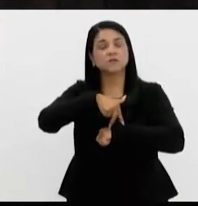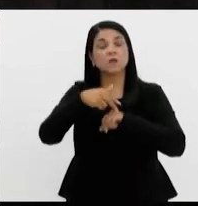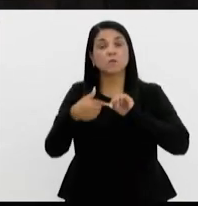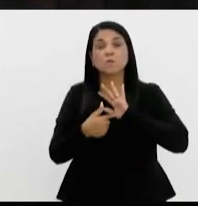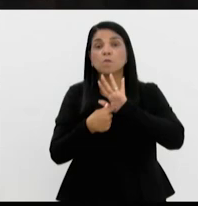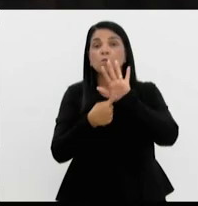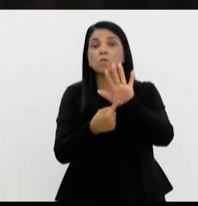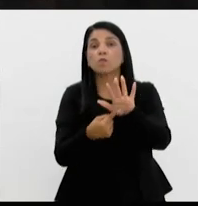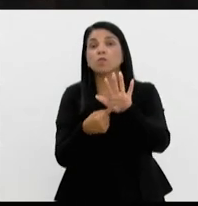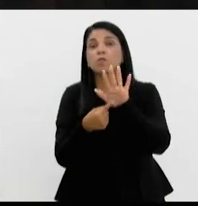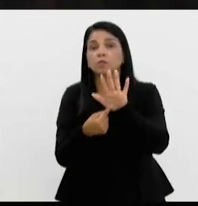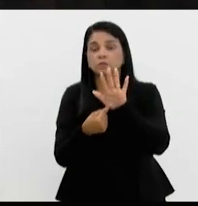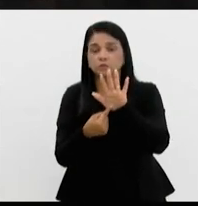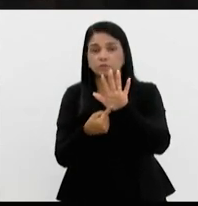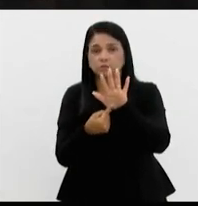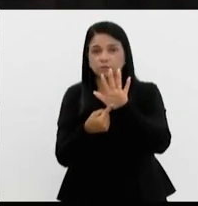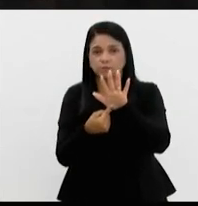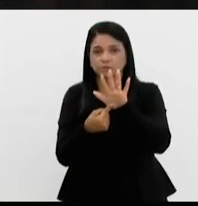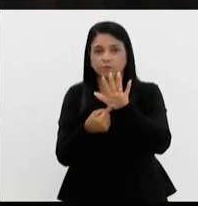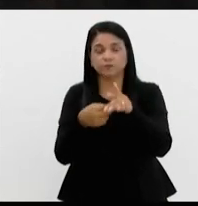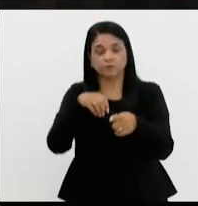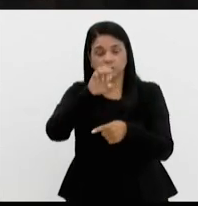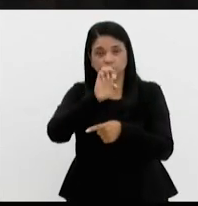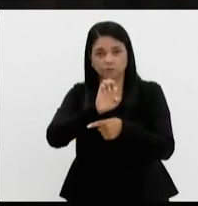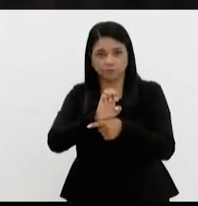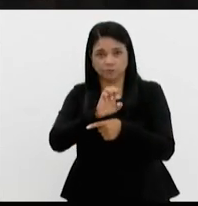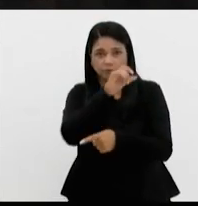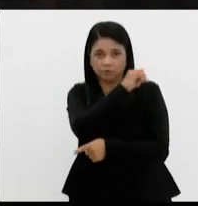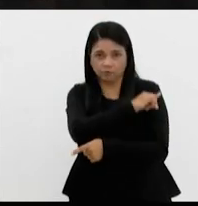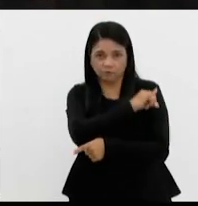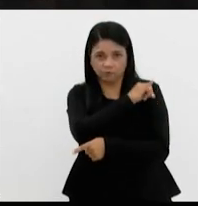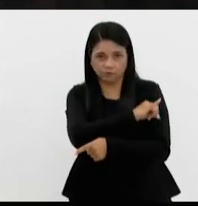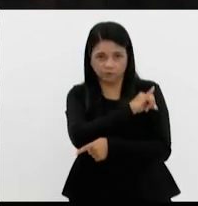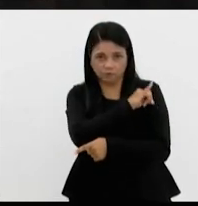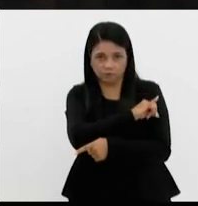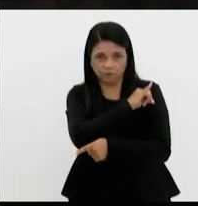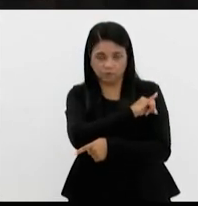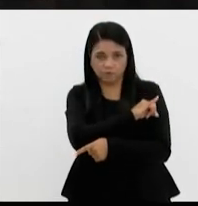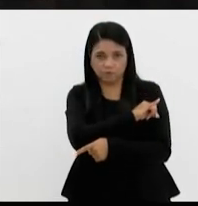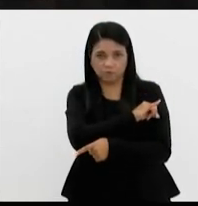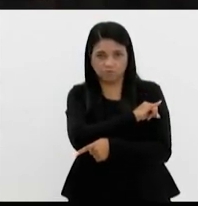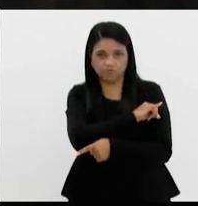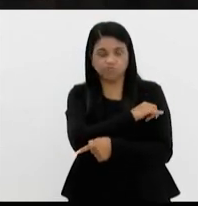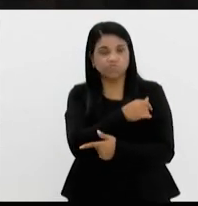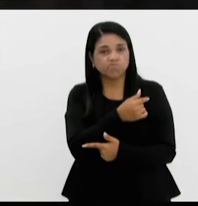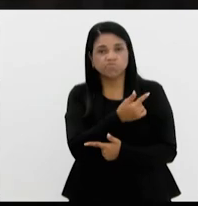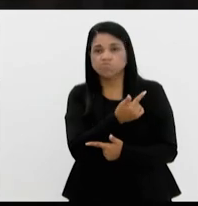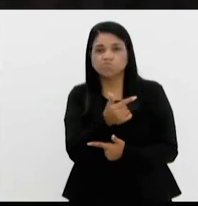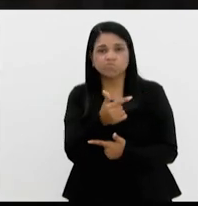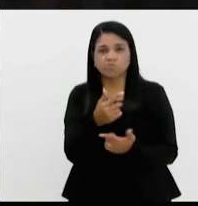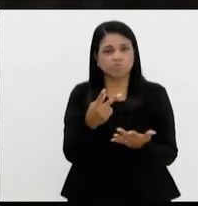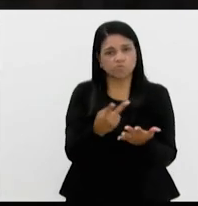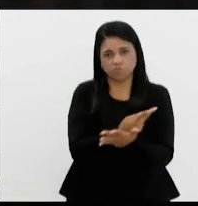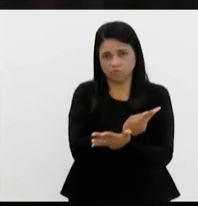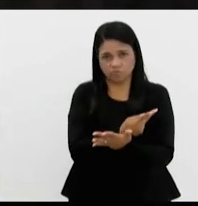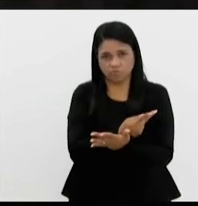mostrar que no estado do Rio de Janeiro não acontece só desgraças. Tem um